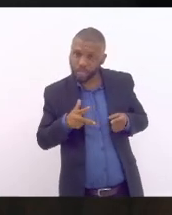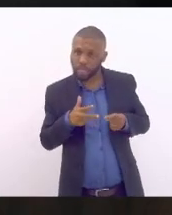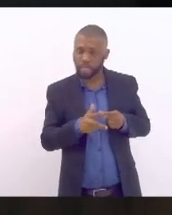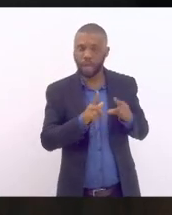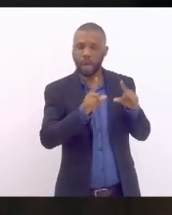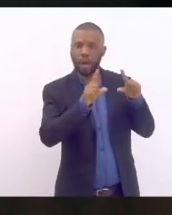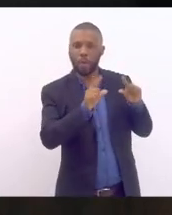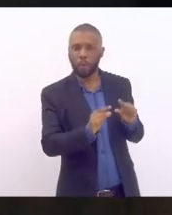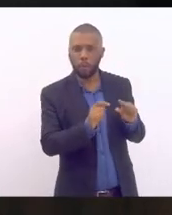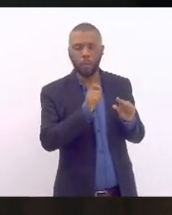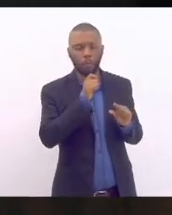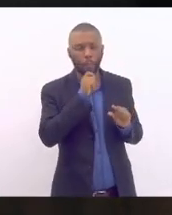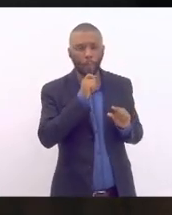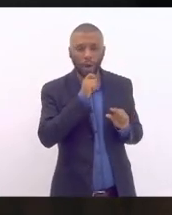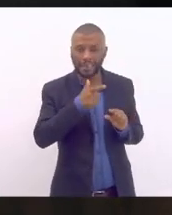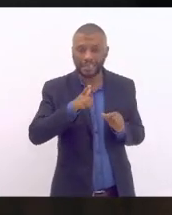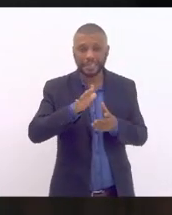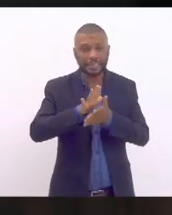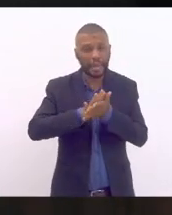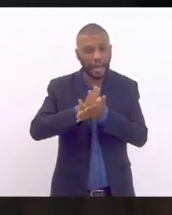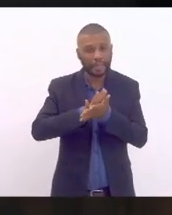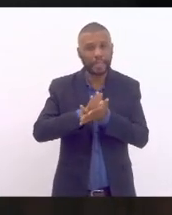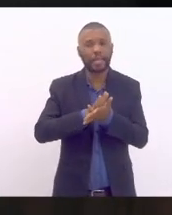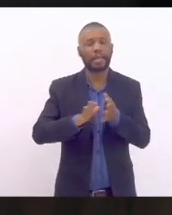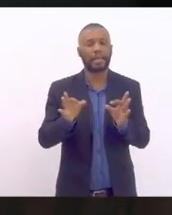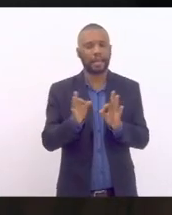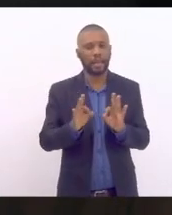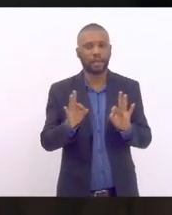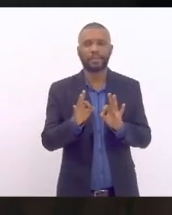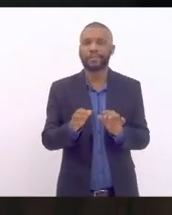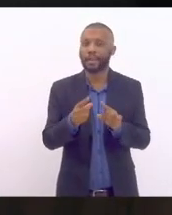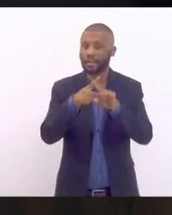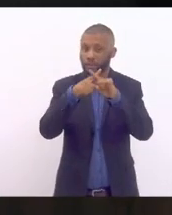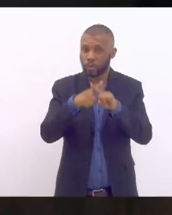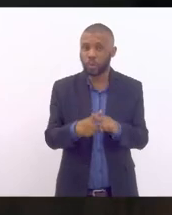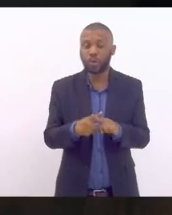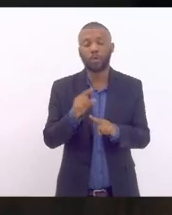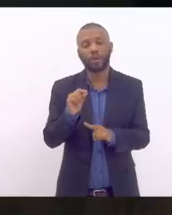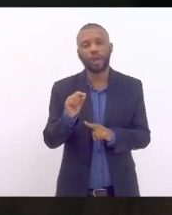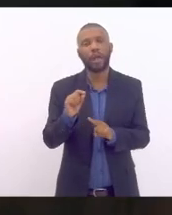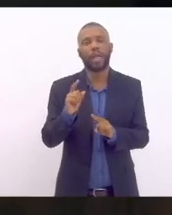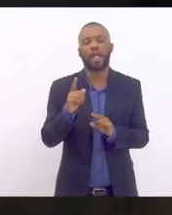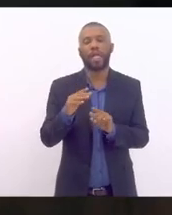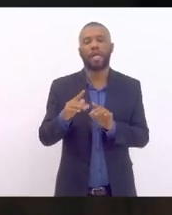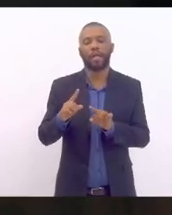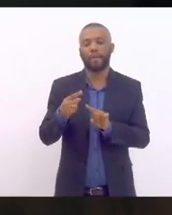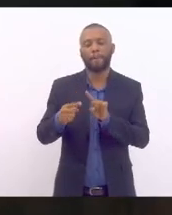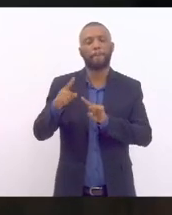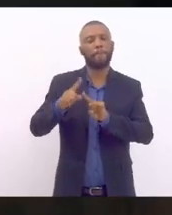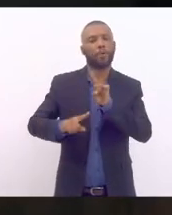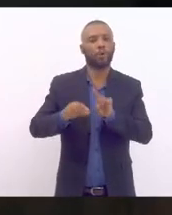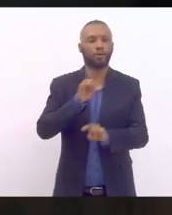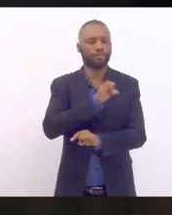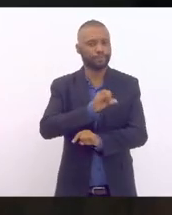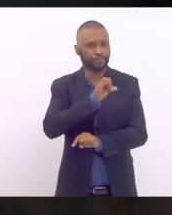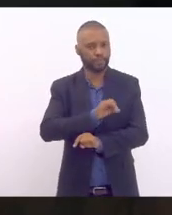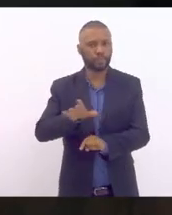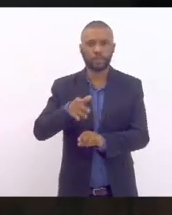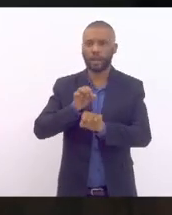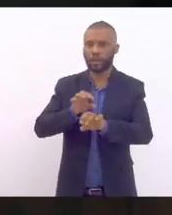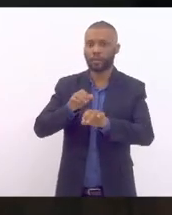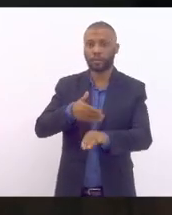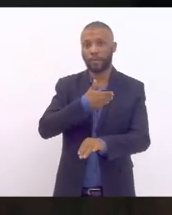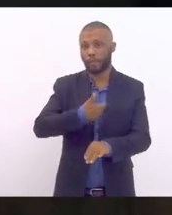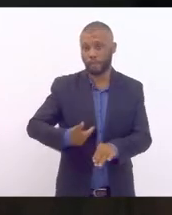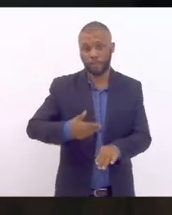recurso de custeio que está em jogo é o crescimento do Estado do Rio de Janeiro a educação pública de